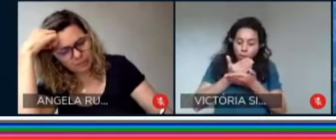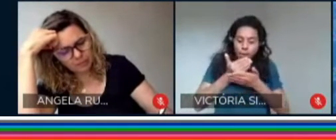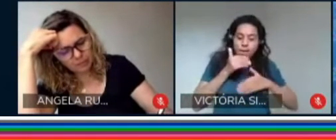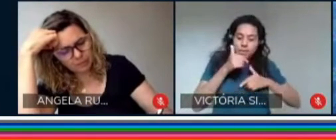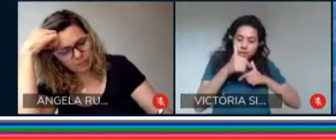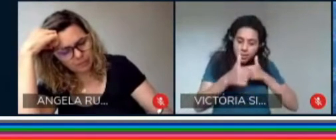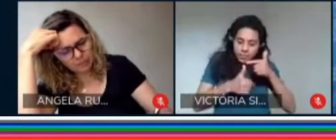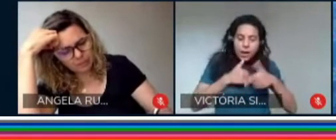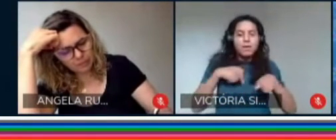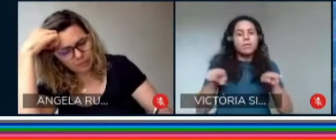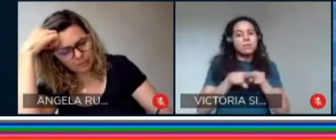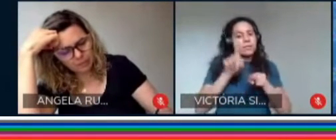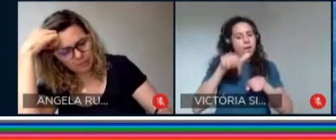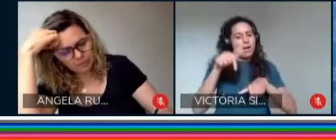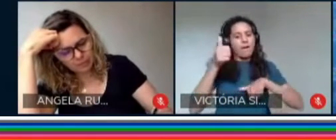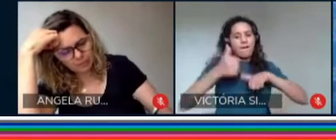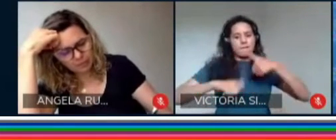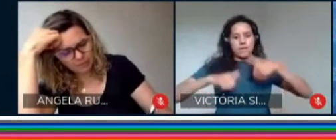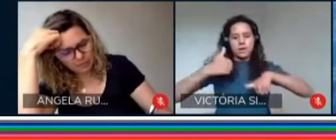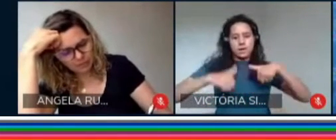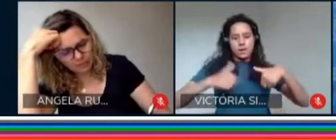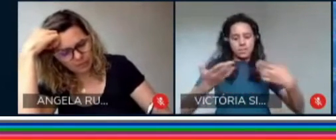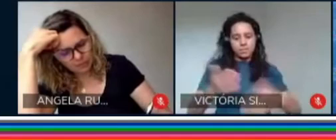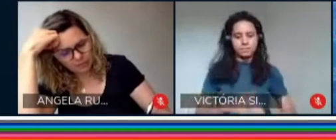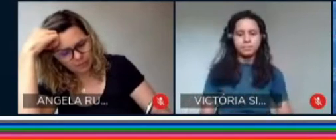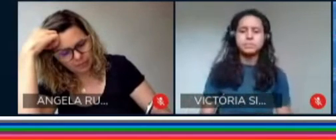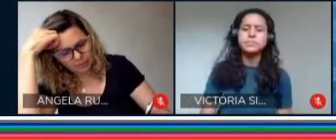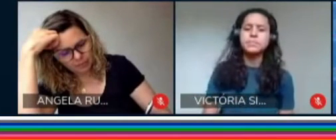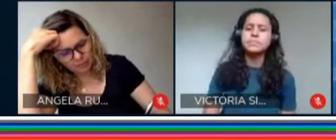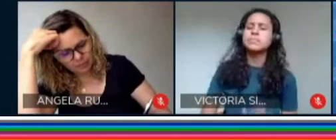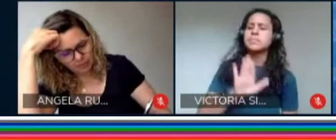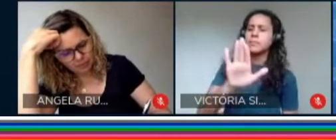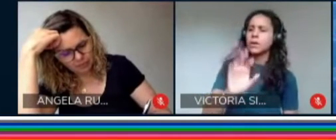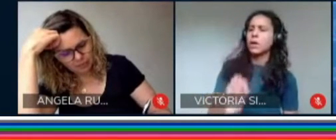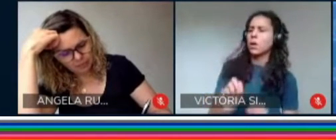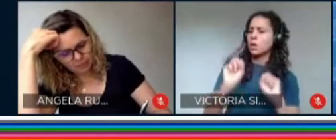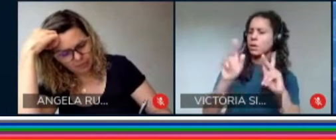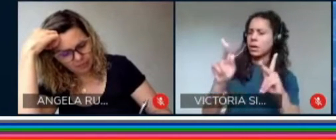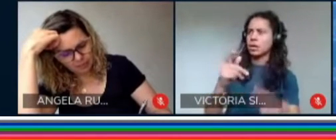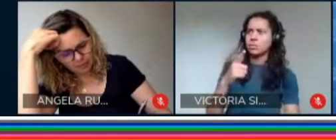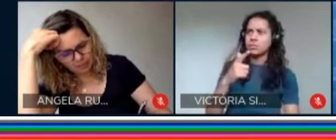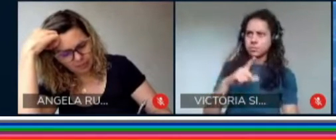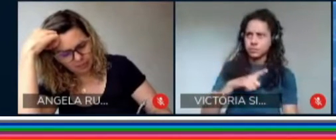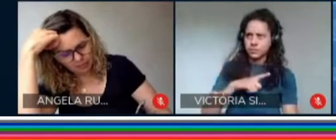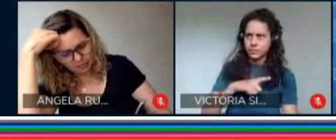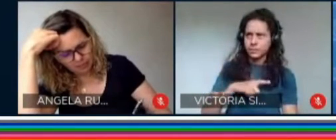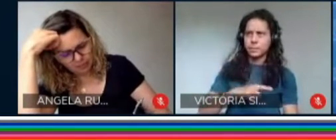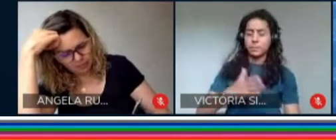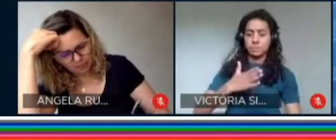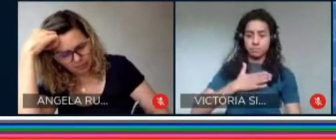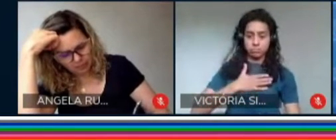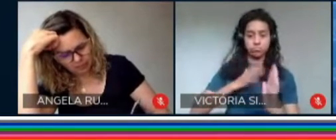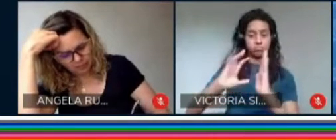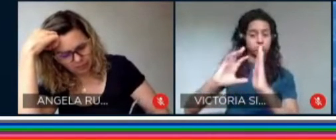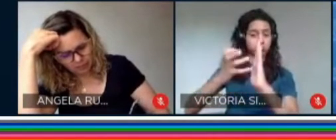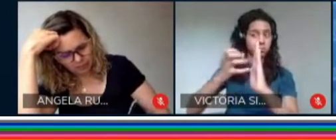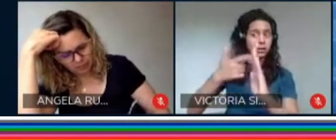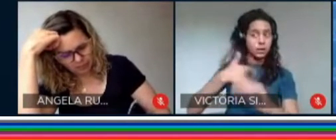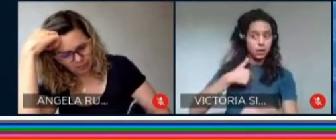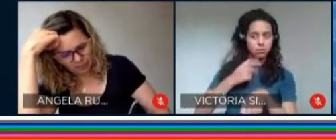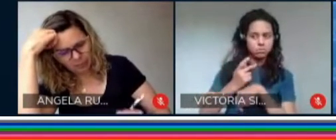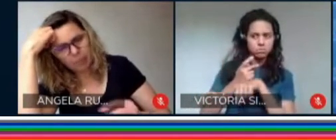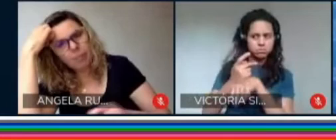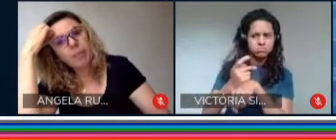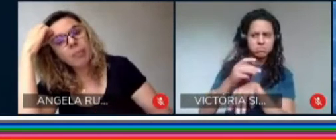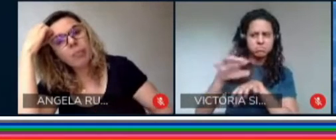Sobre identificar se a minha base de dados, além de responder ao meu assunto, né, ao assunto que eu estou pesquisando, se